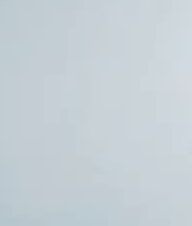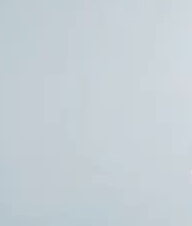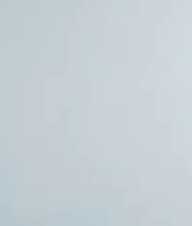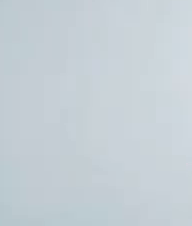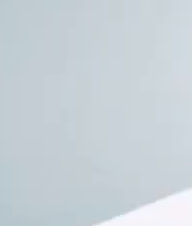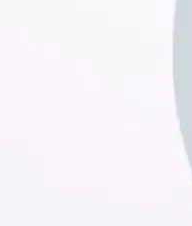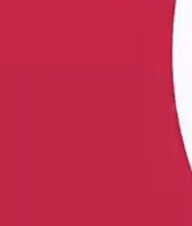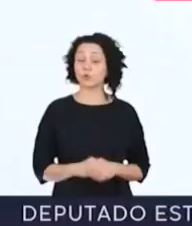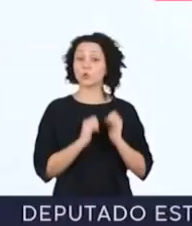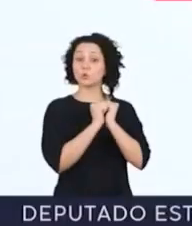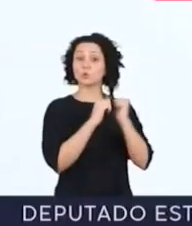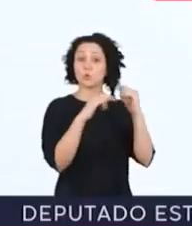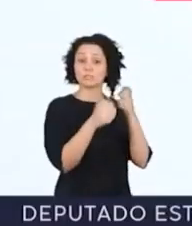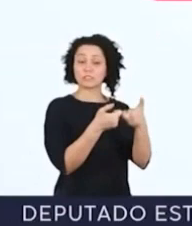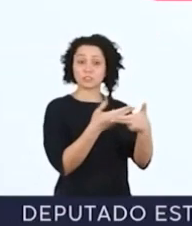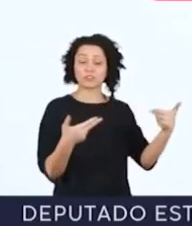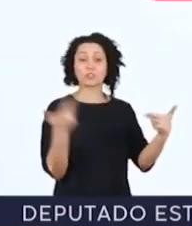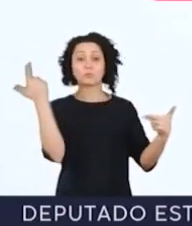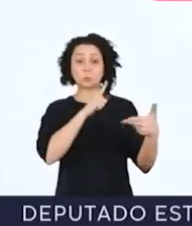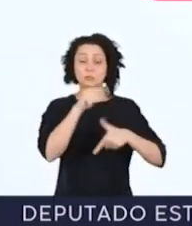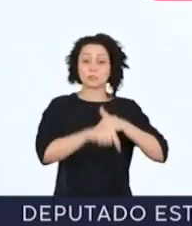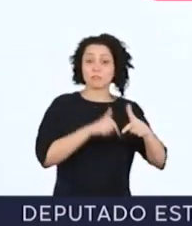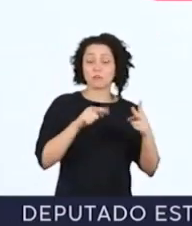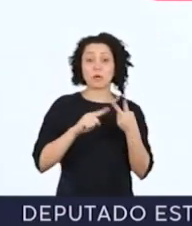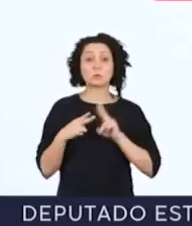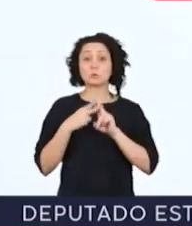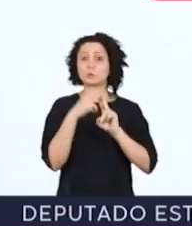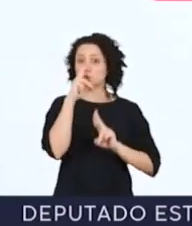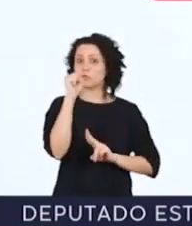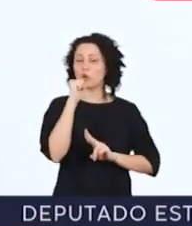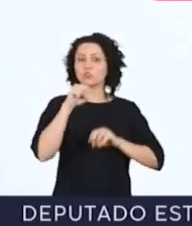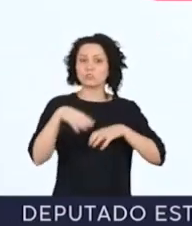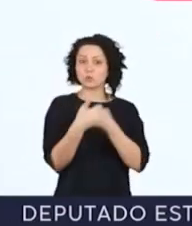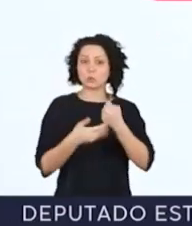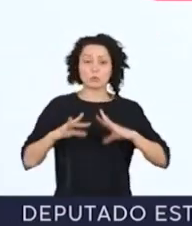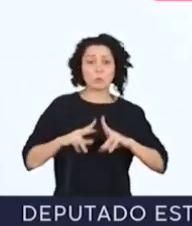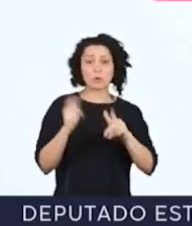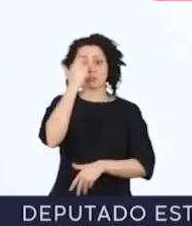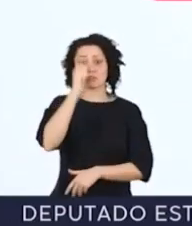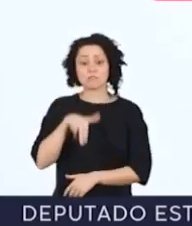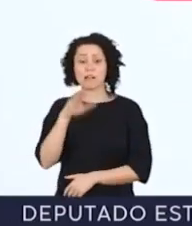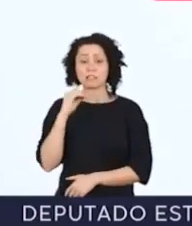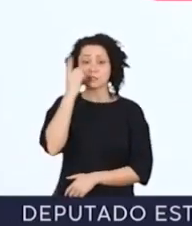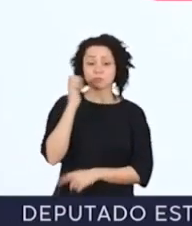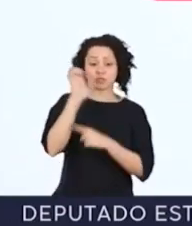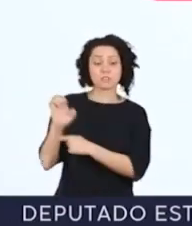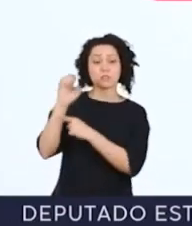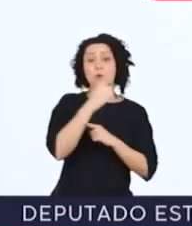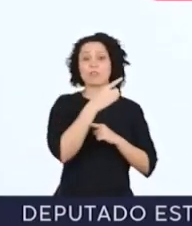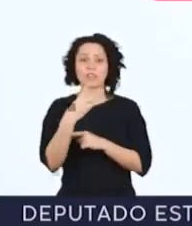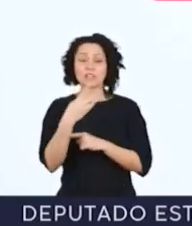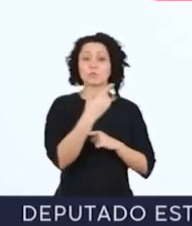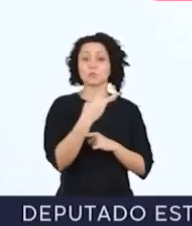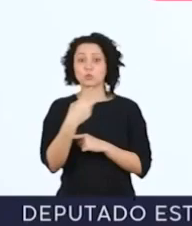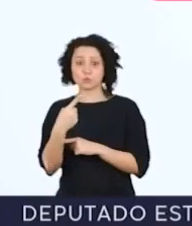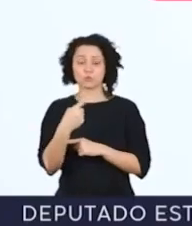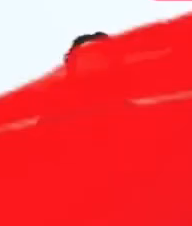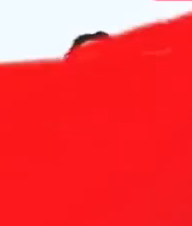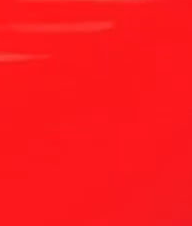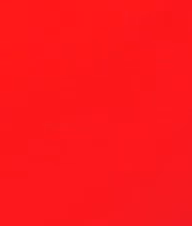1333. Com os municípios por emprego, SUS forte, educação pública para todos. Ana Perugini, deputada